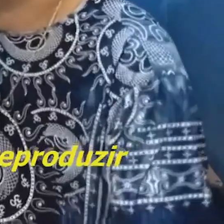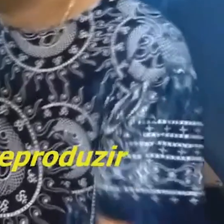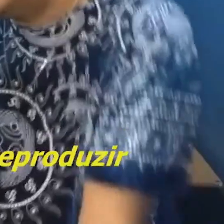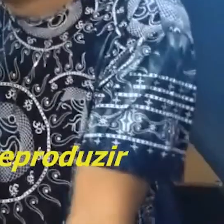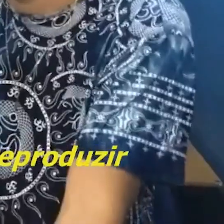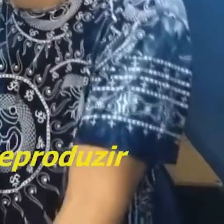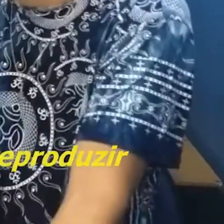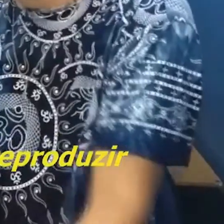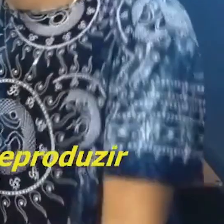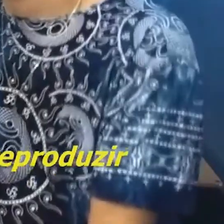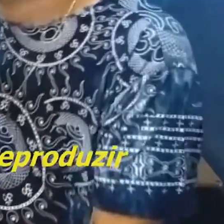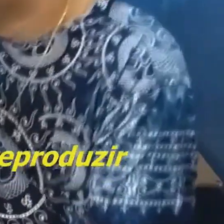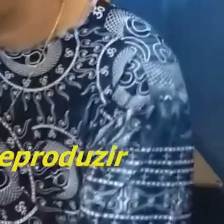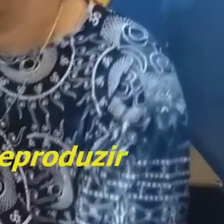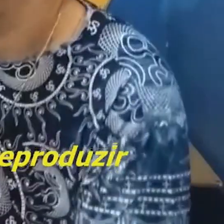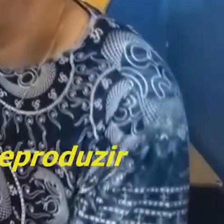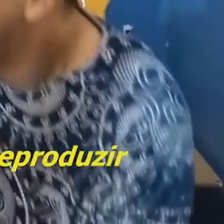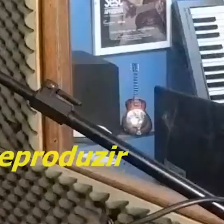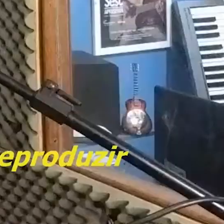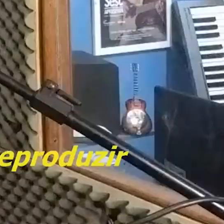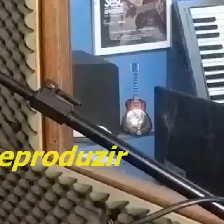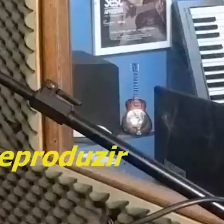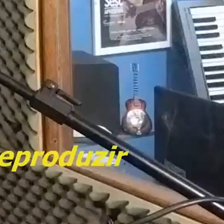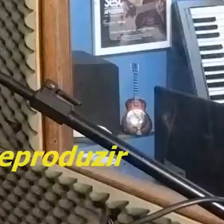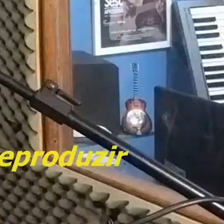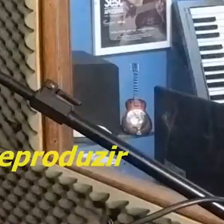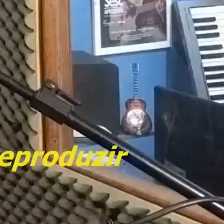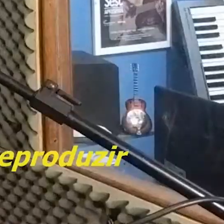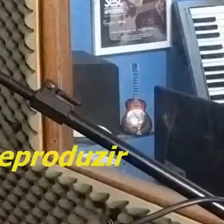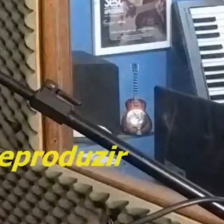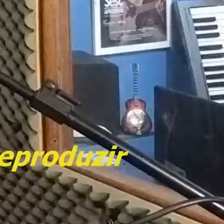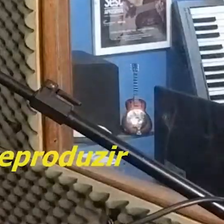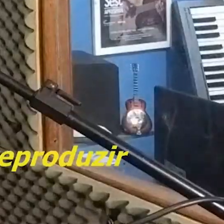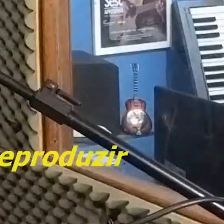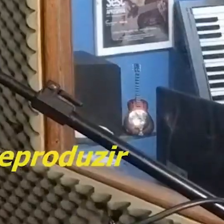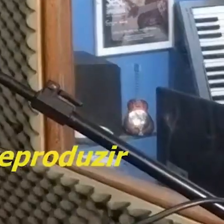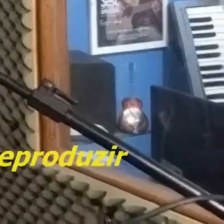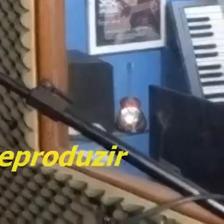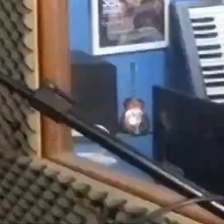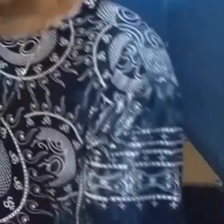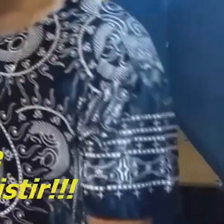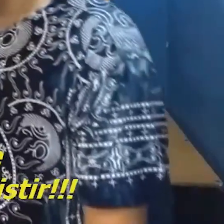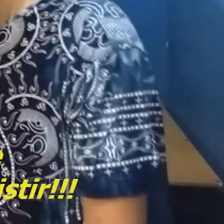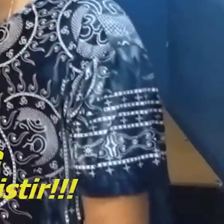precisar, fazem a simiparidade para se reproduzir, vão se